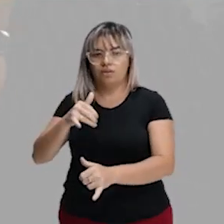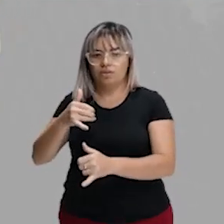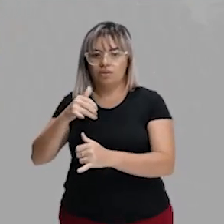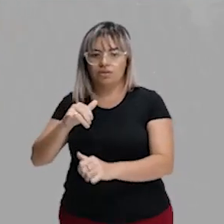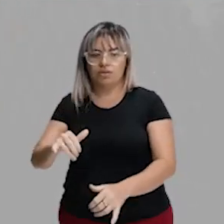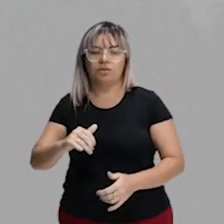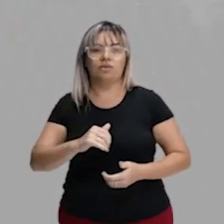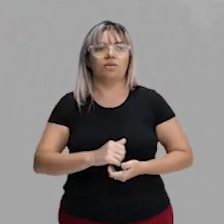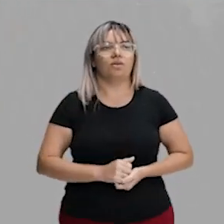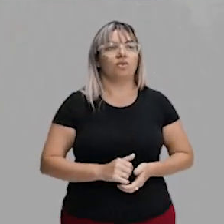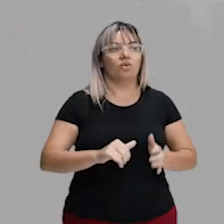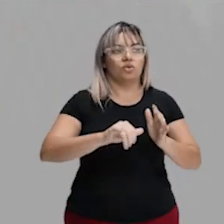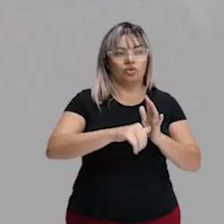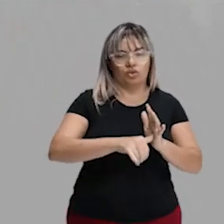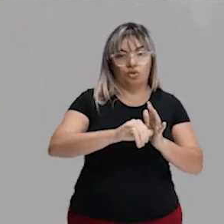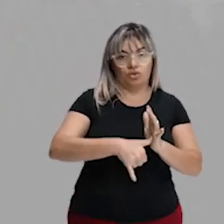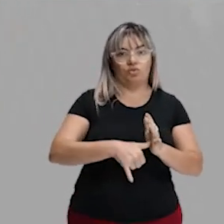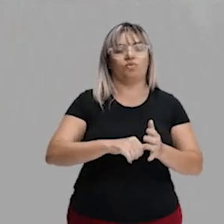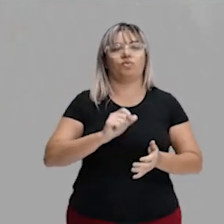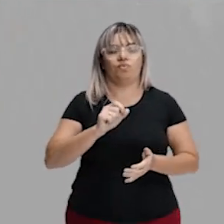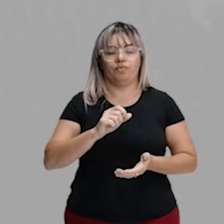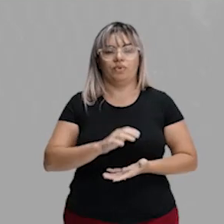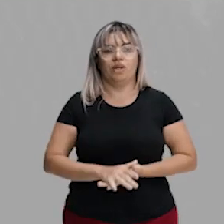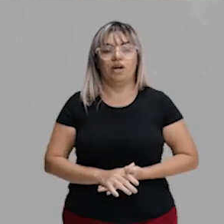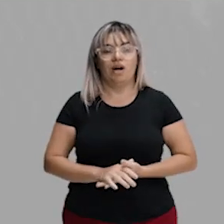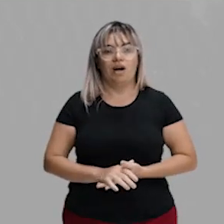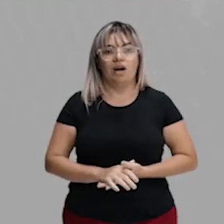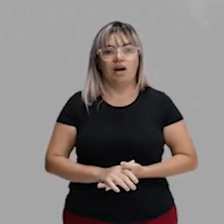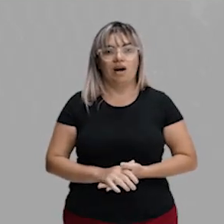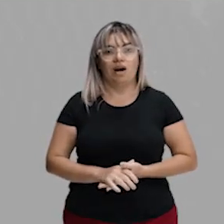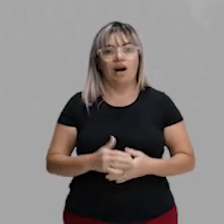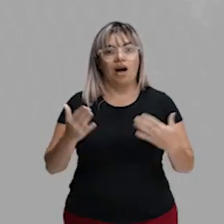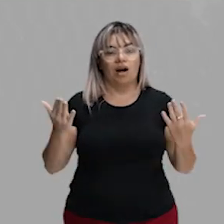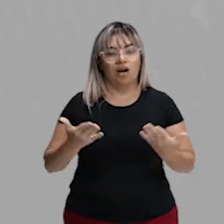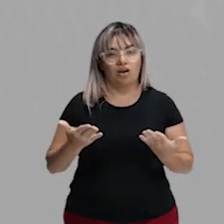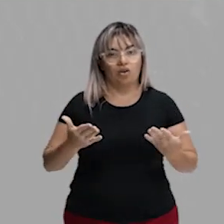geradores. Os receptores,